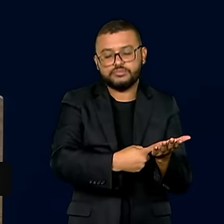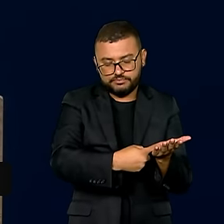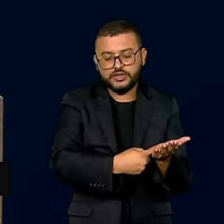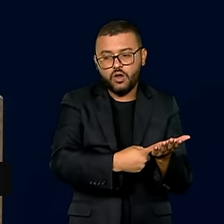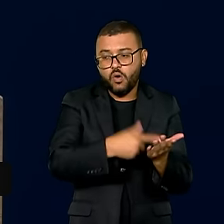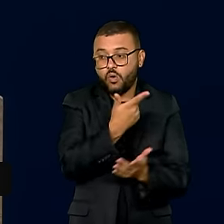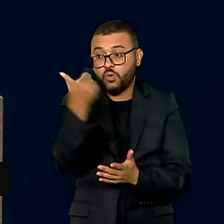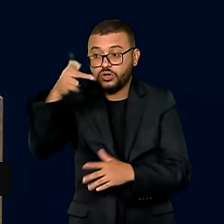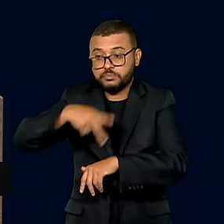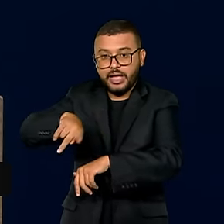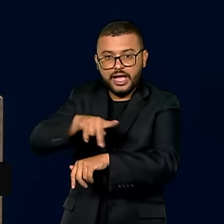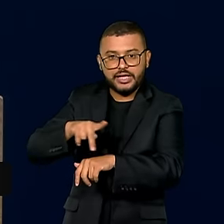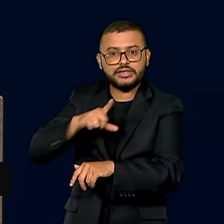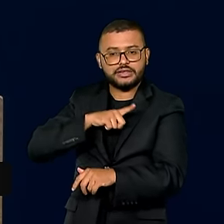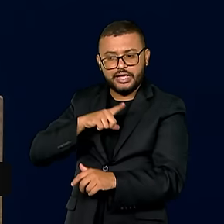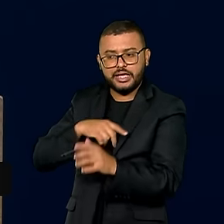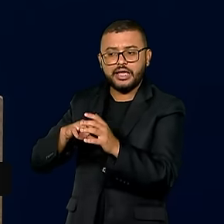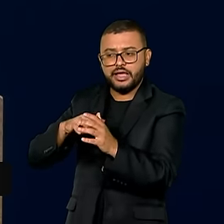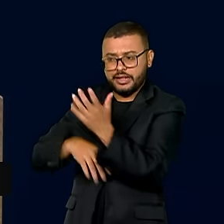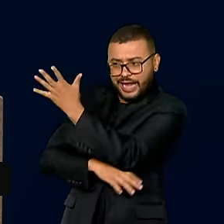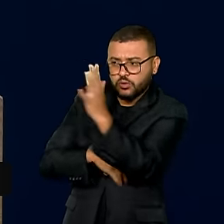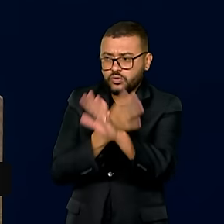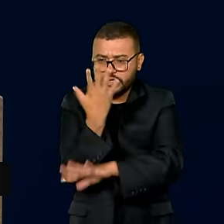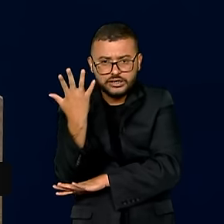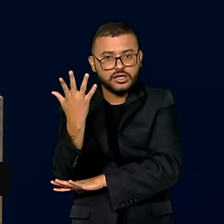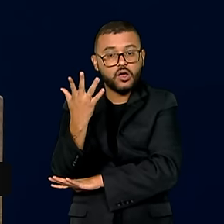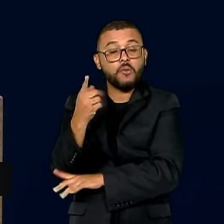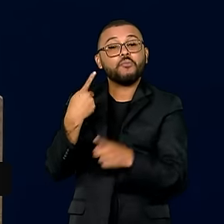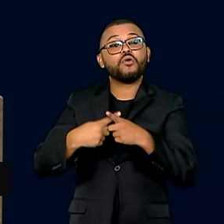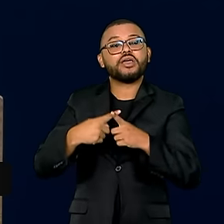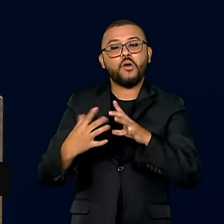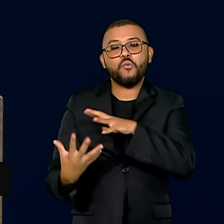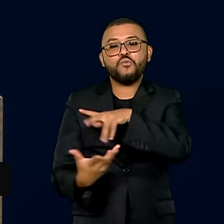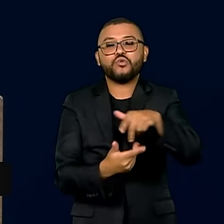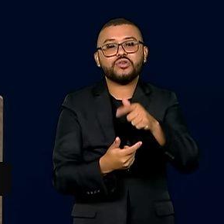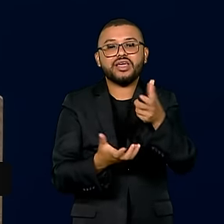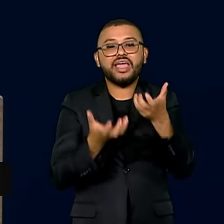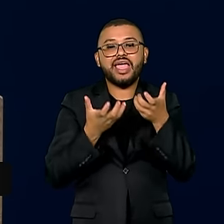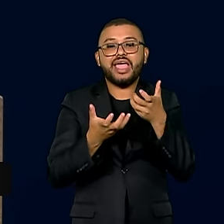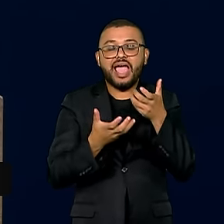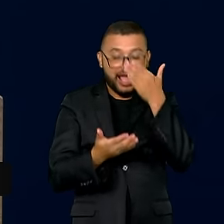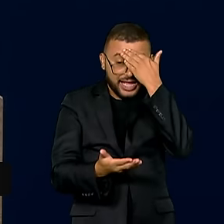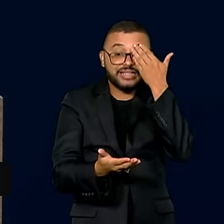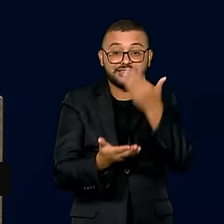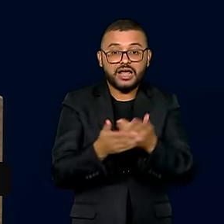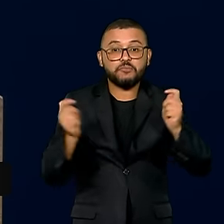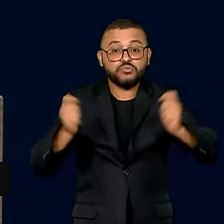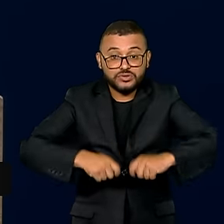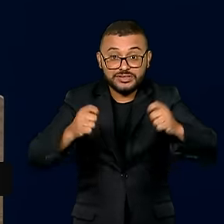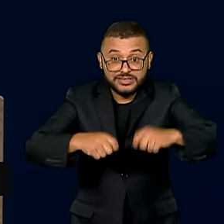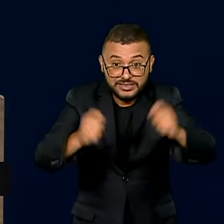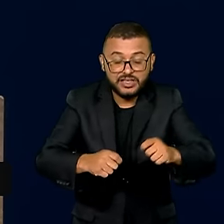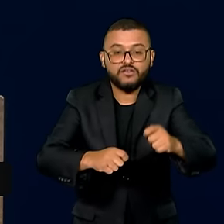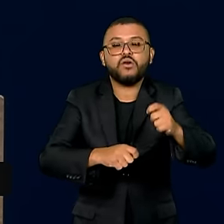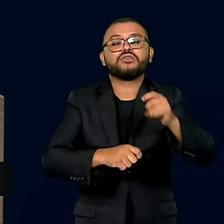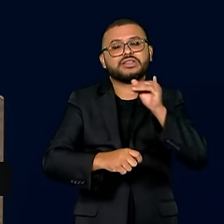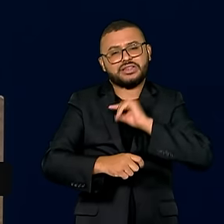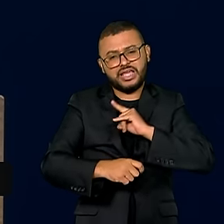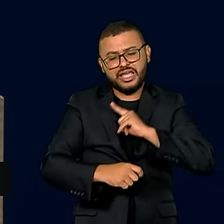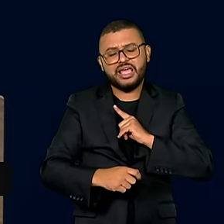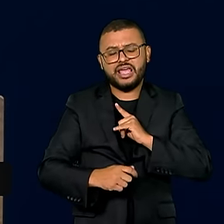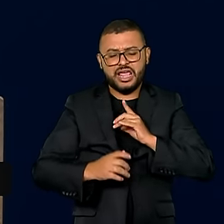países detentores de florestas tropicais. O mundo já está convencido do potencial das